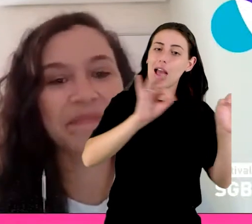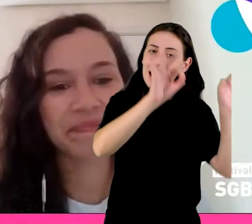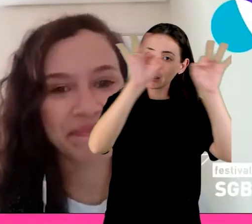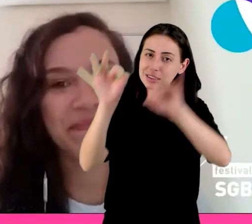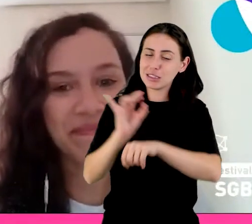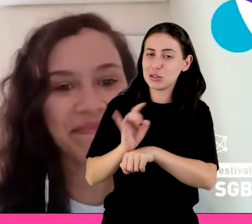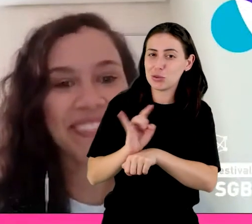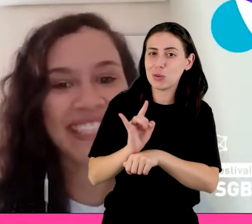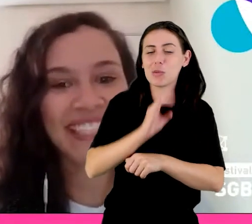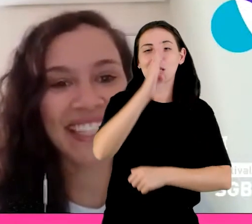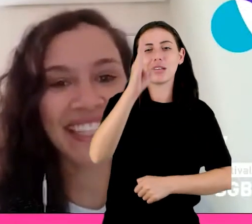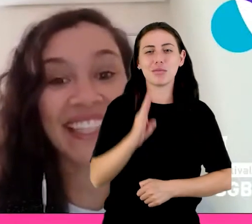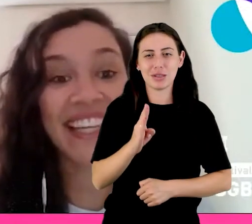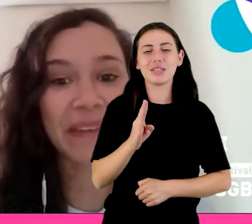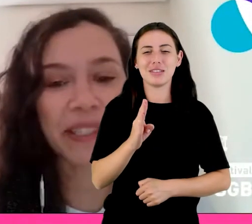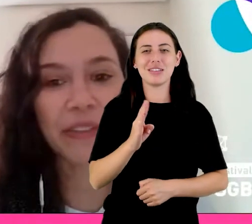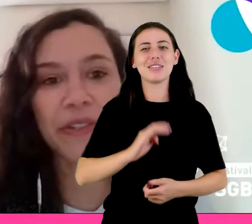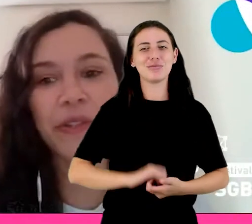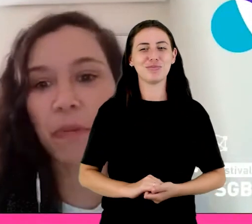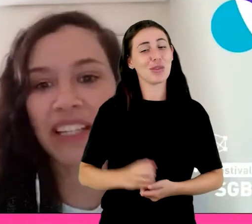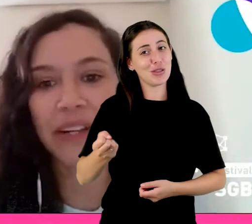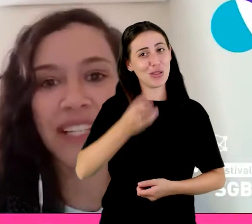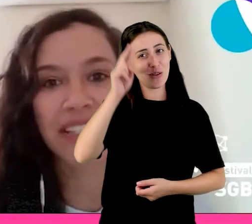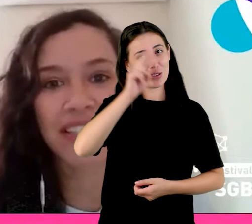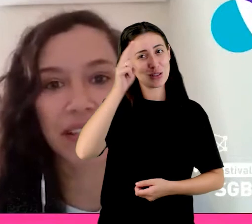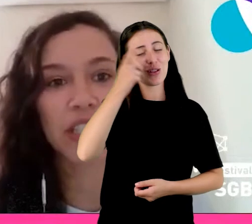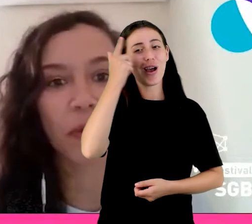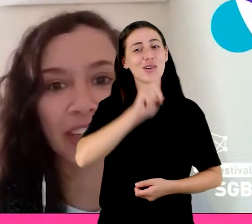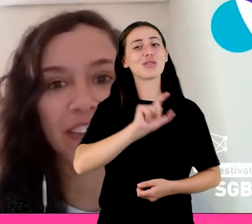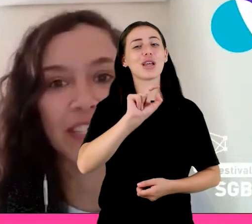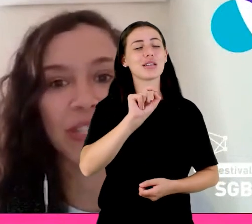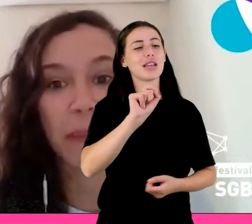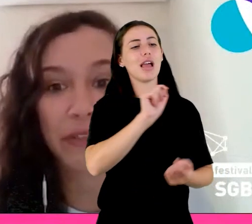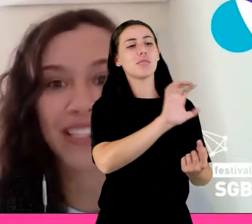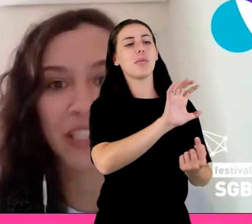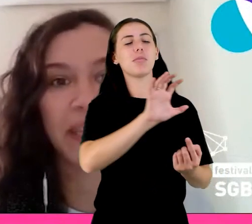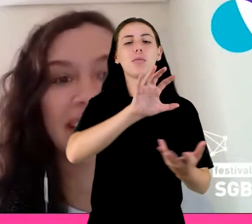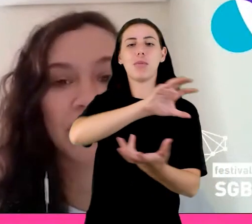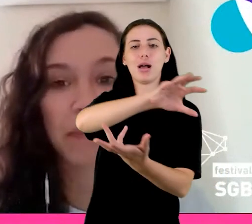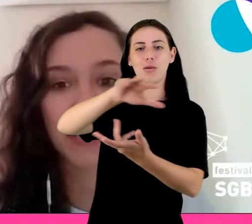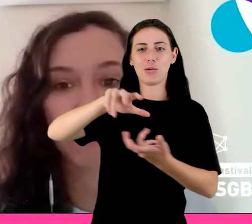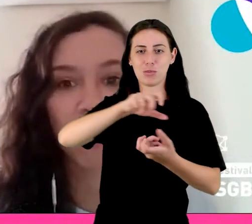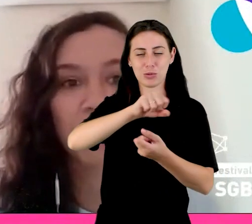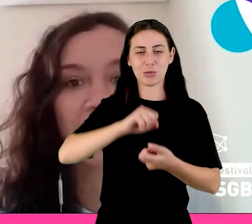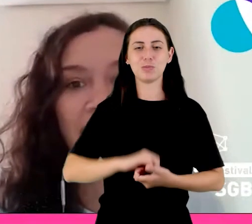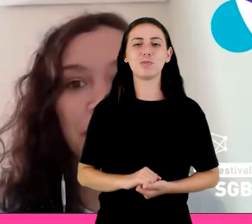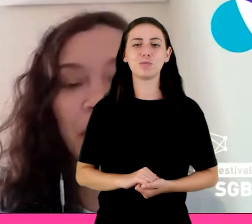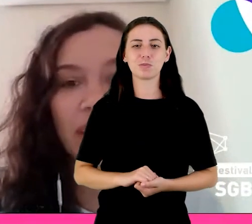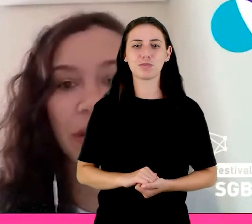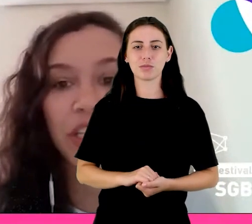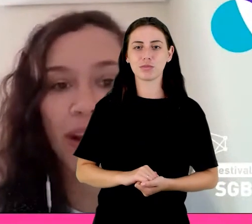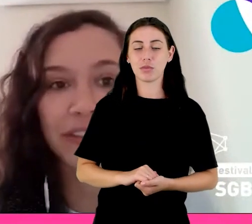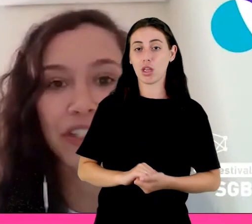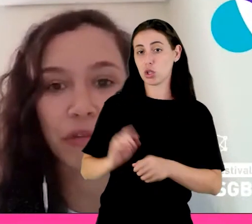aí para ganhar o mundo. Sim, e relembrando que os documentários eles estão disponíveis no Espaço SGB dentro da plataforma,